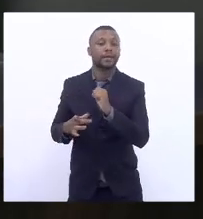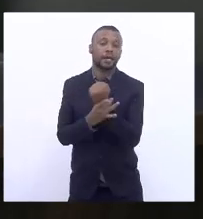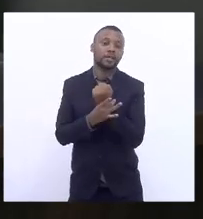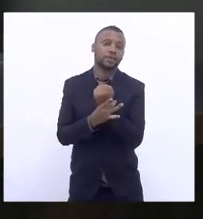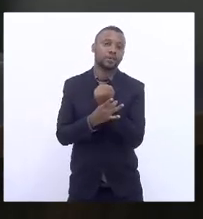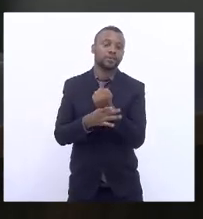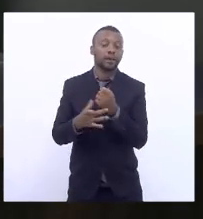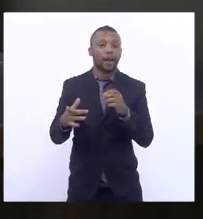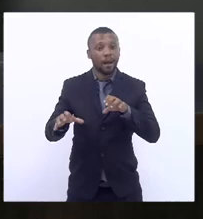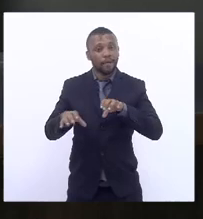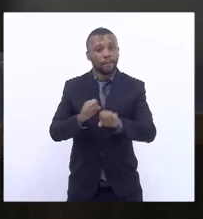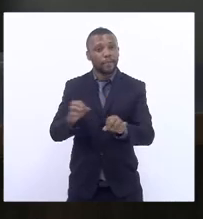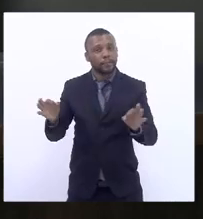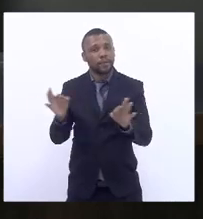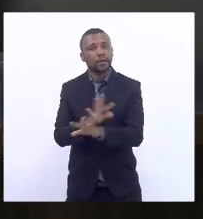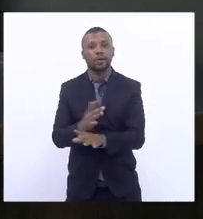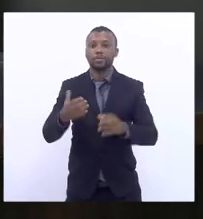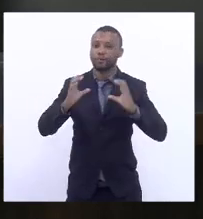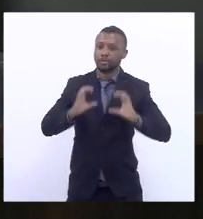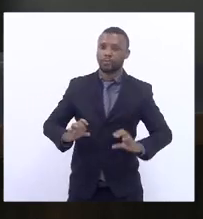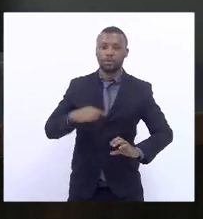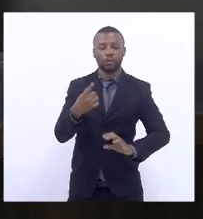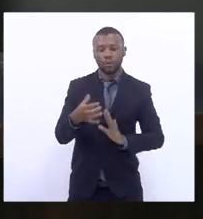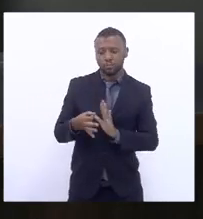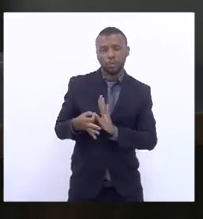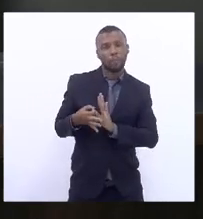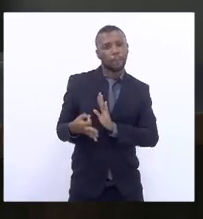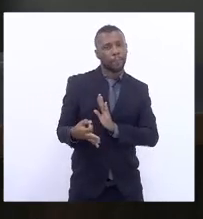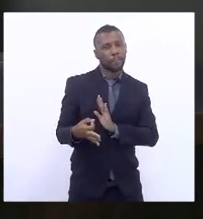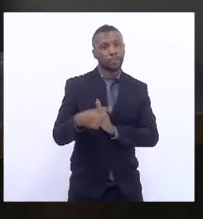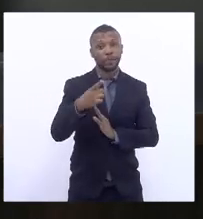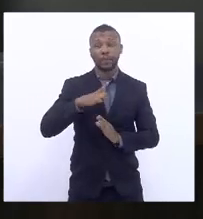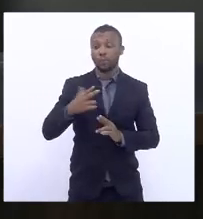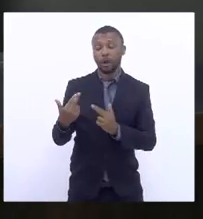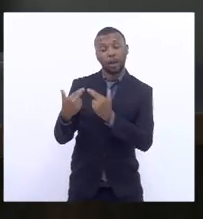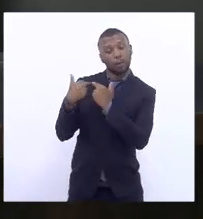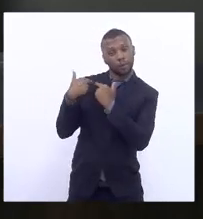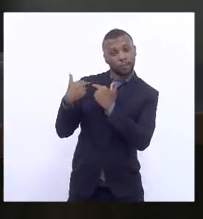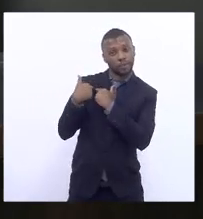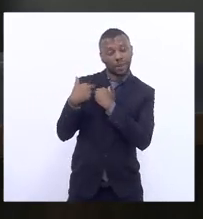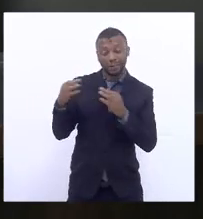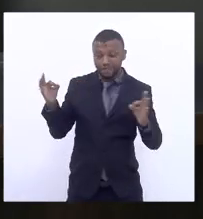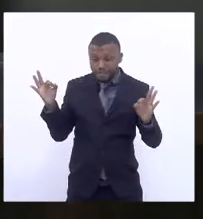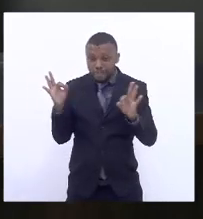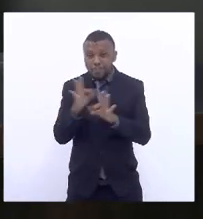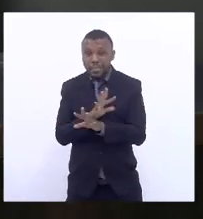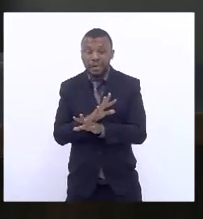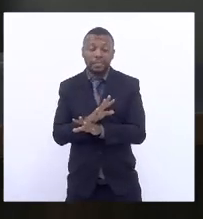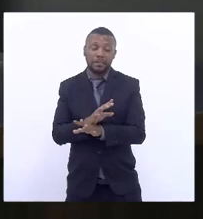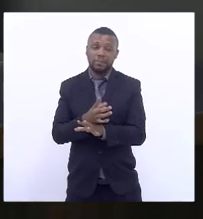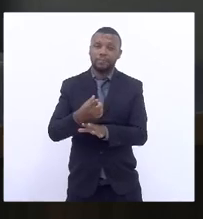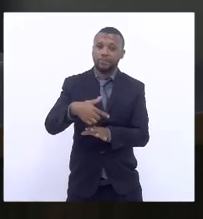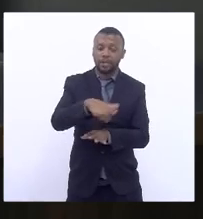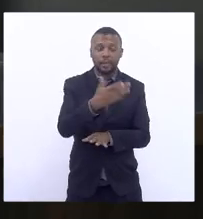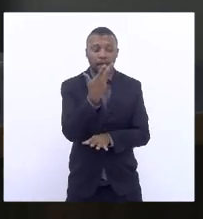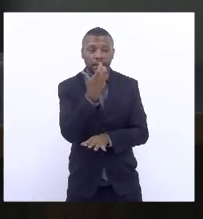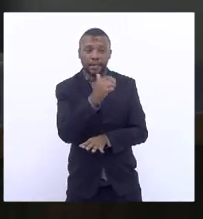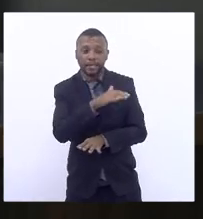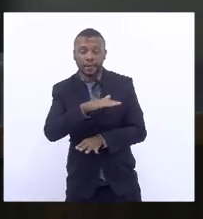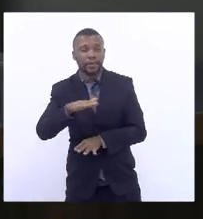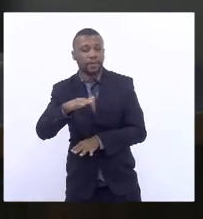opinião, temos responsabilidade total perante a essas crianças. E temos que buscar essas parcerias e